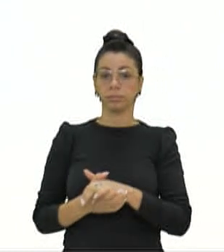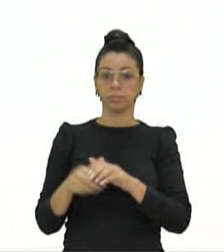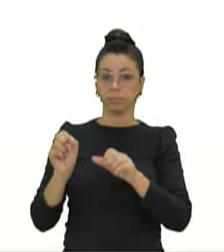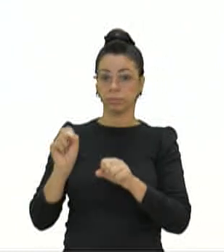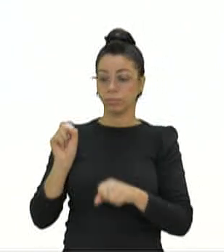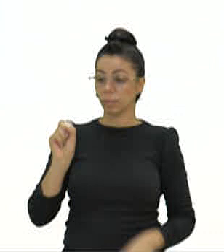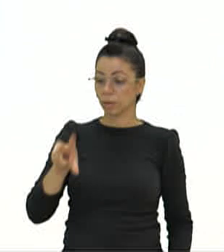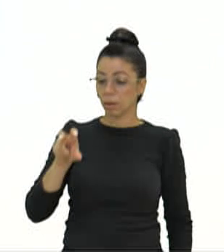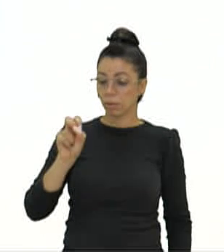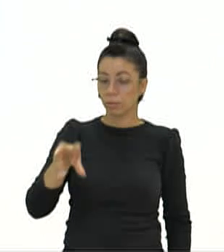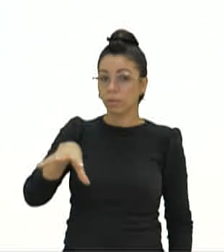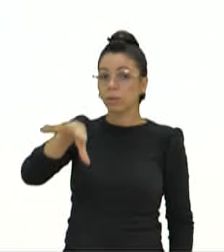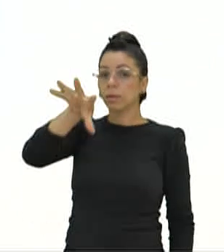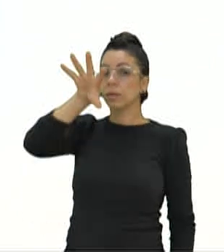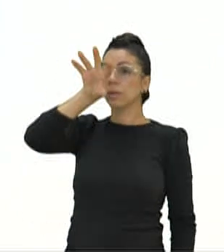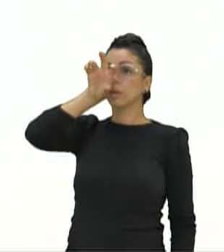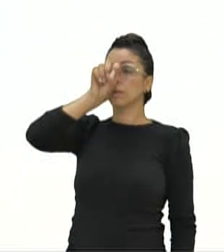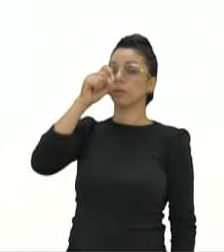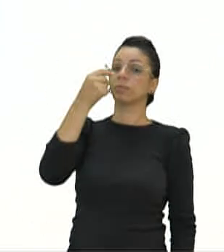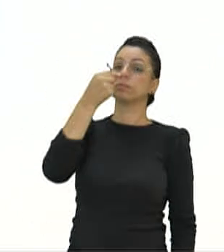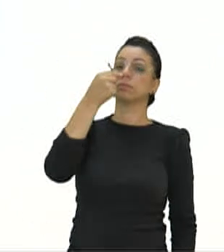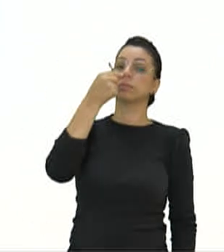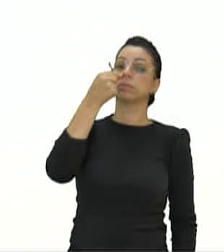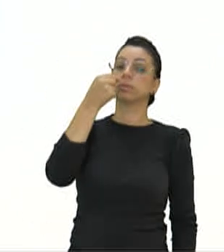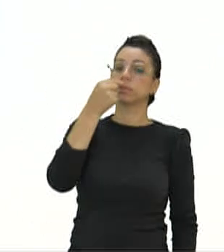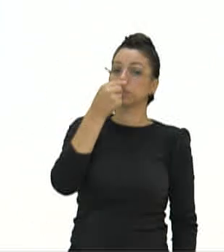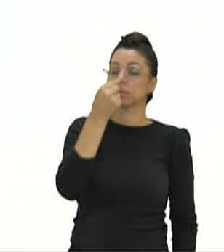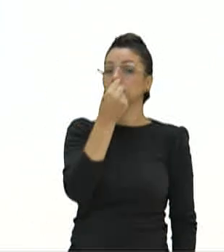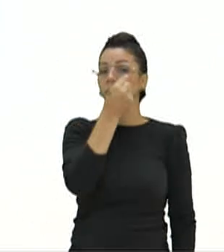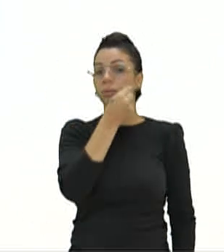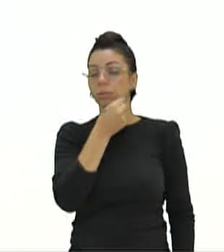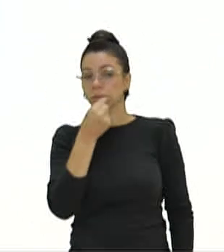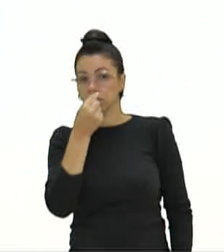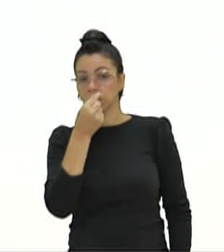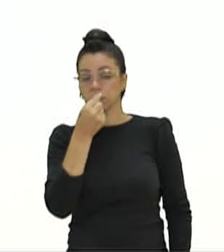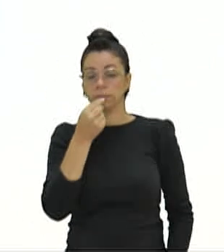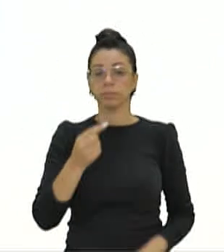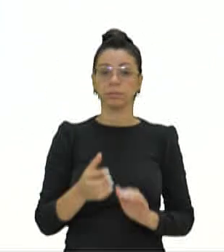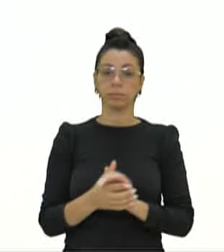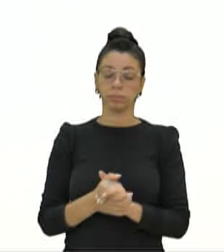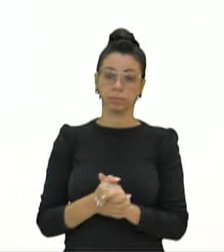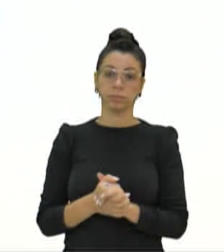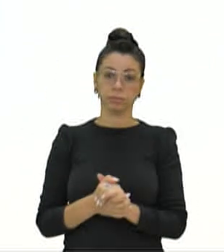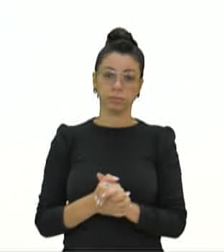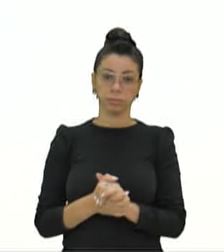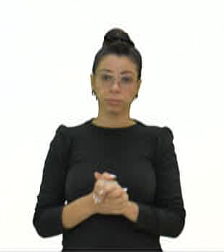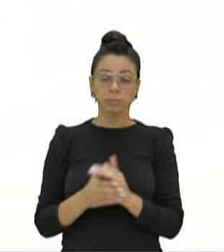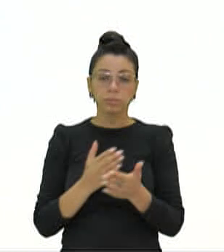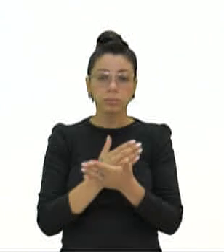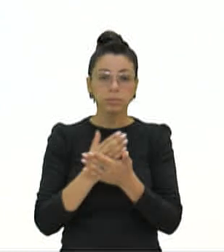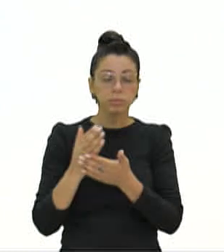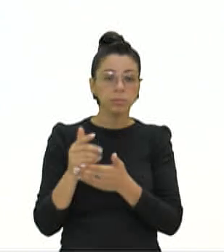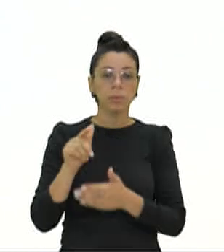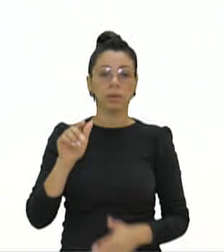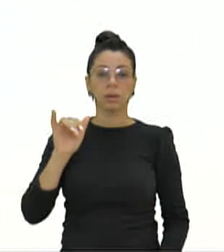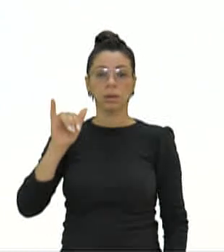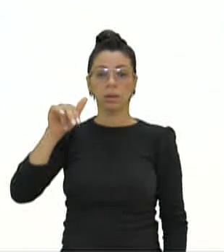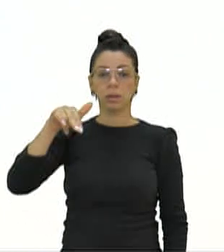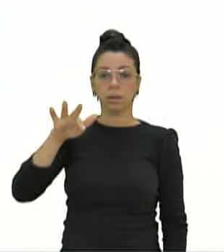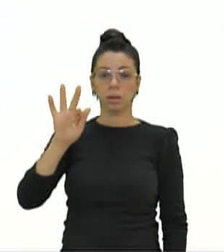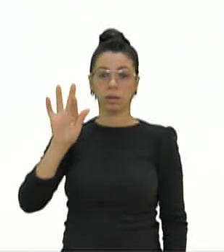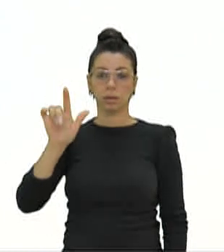nas células da cavidade nasal, no interior do nariz, né? E da faringe, causando a inflamação dessa região.